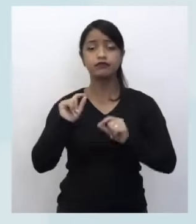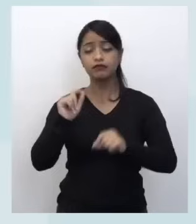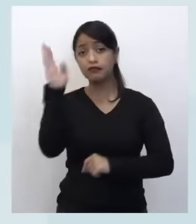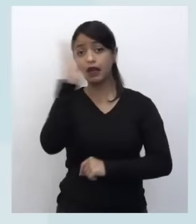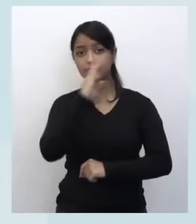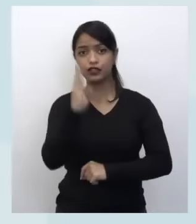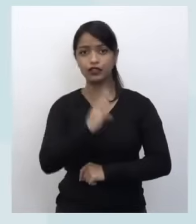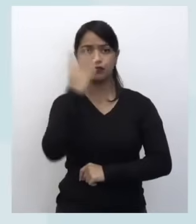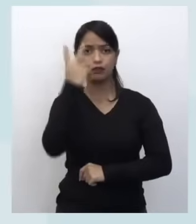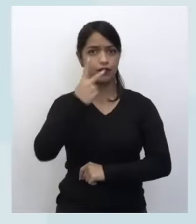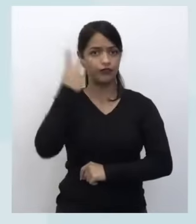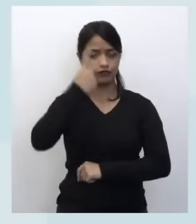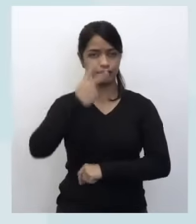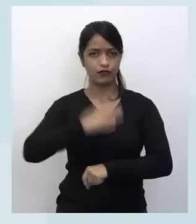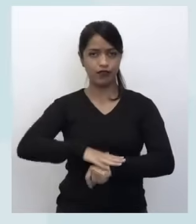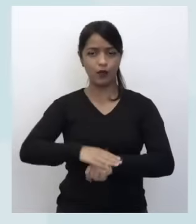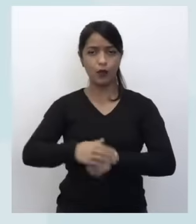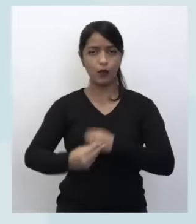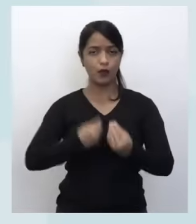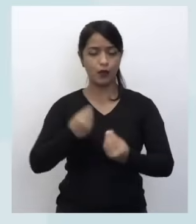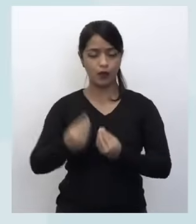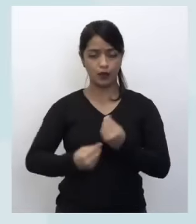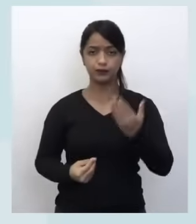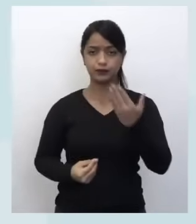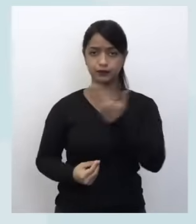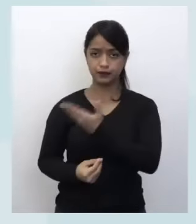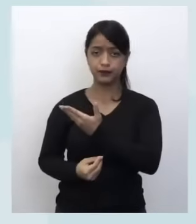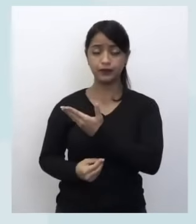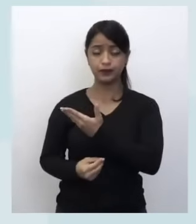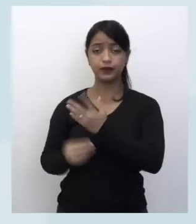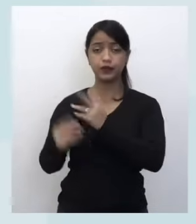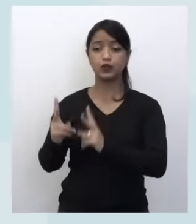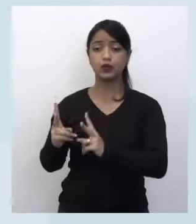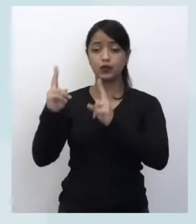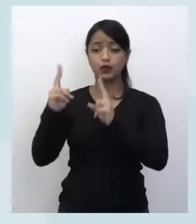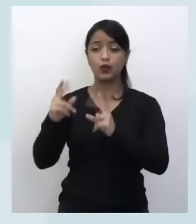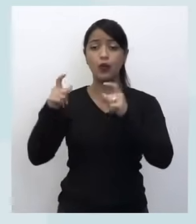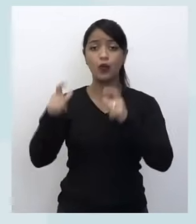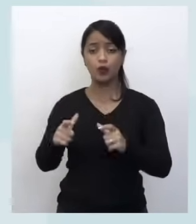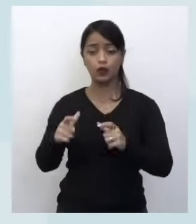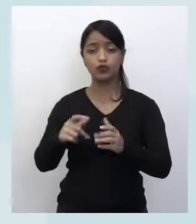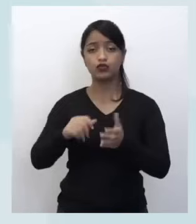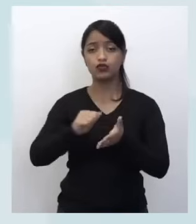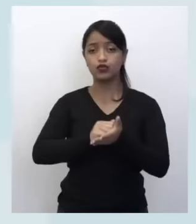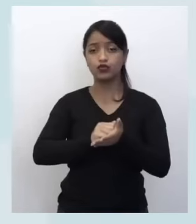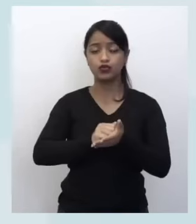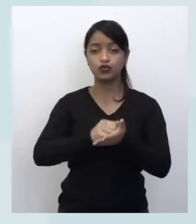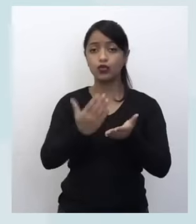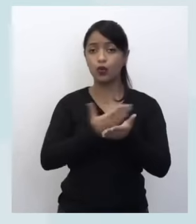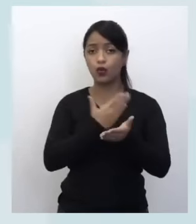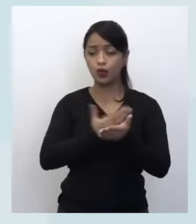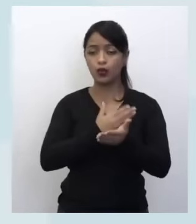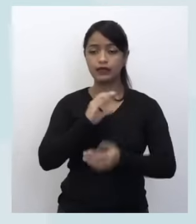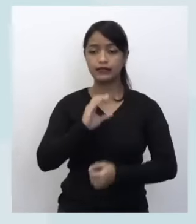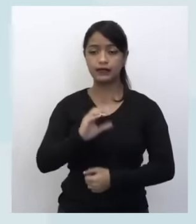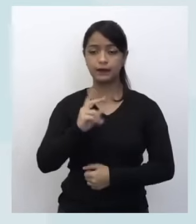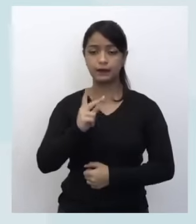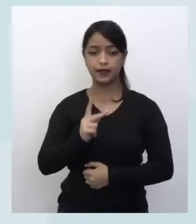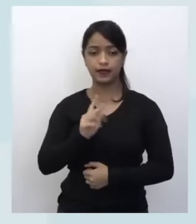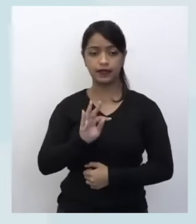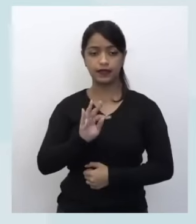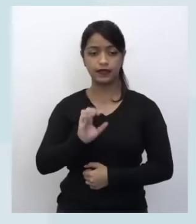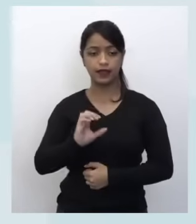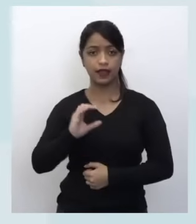Brasil, né? Esse trecho foi extraído de um documento do CPTEC-INPE, né? Desde 1900